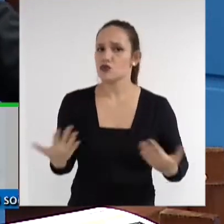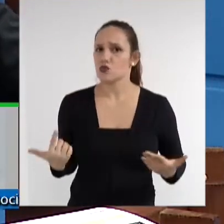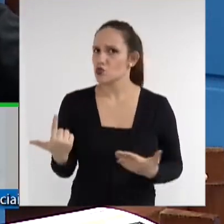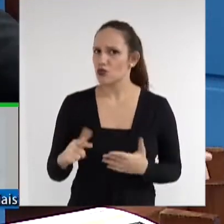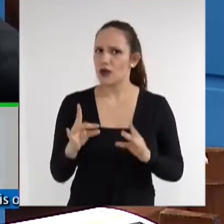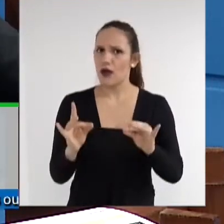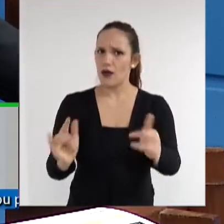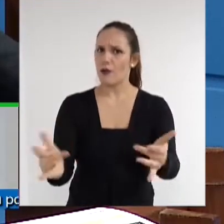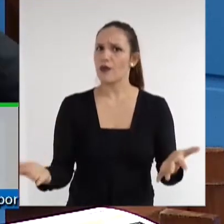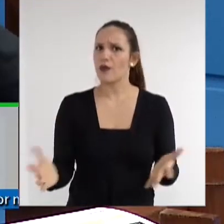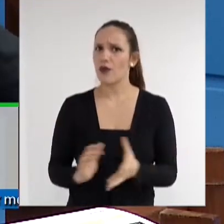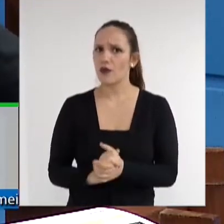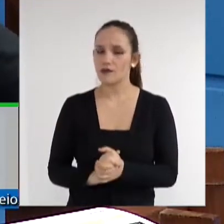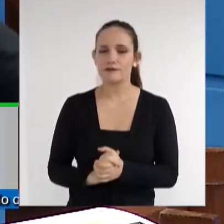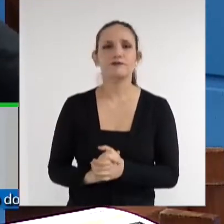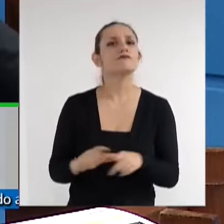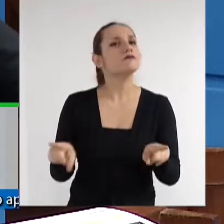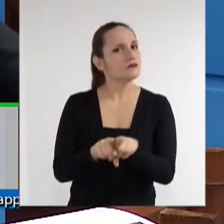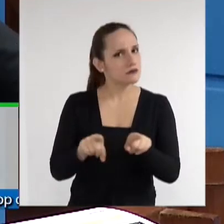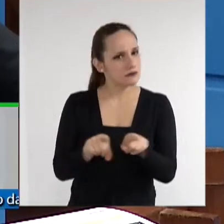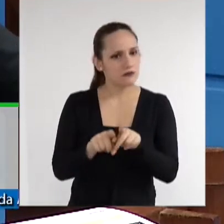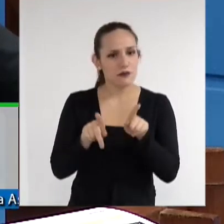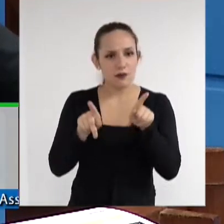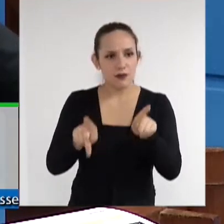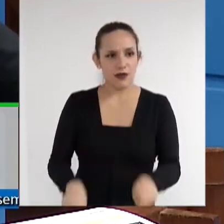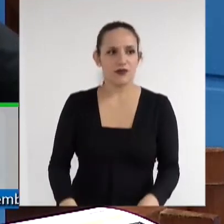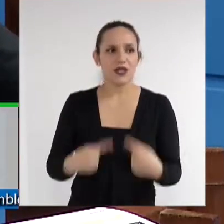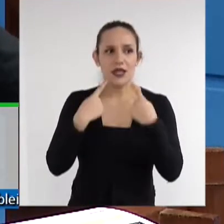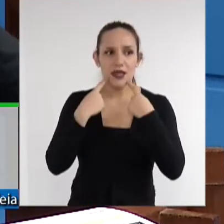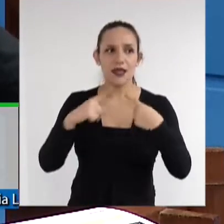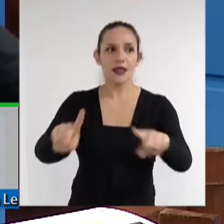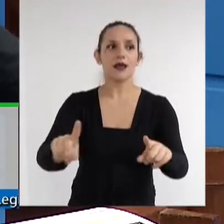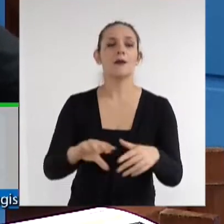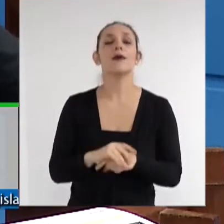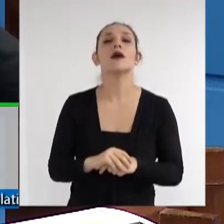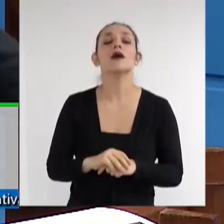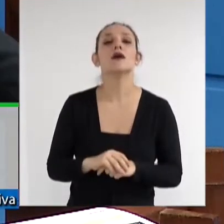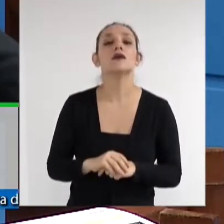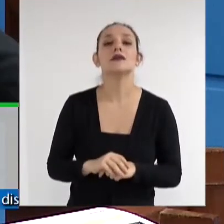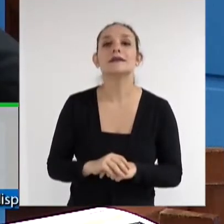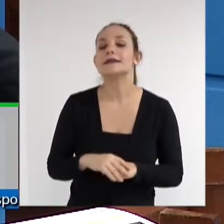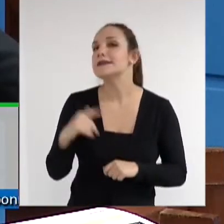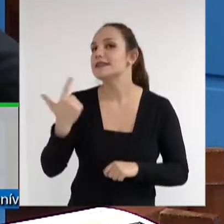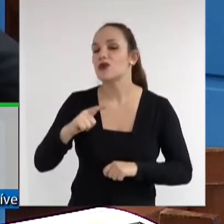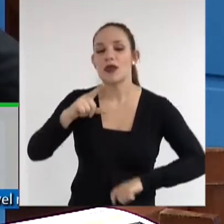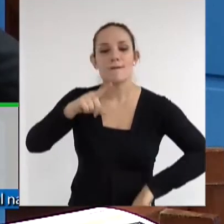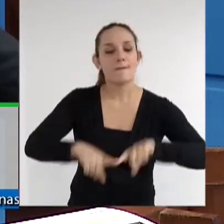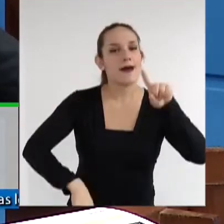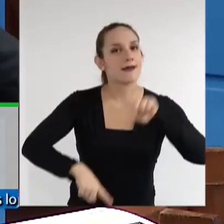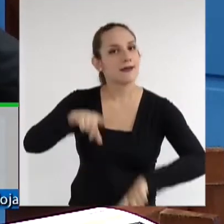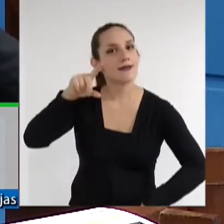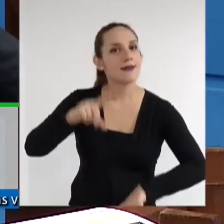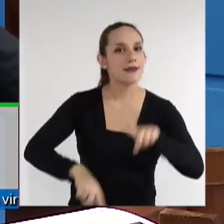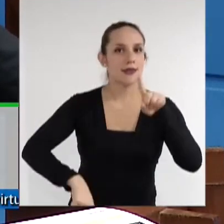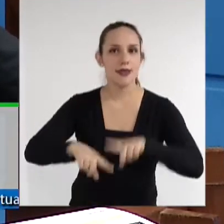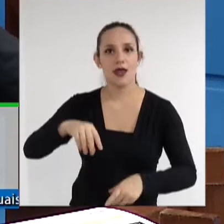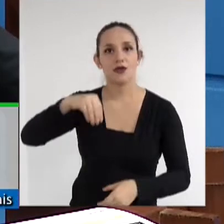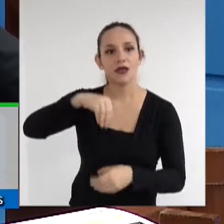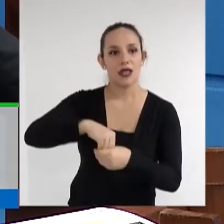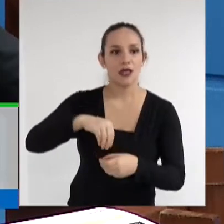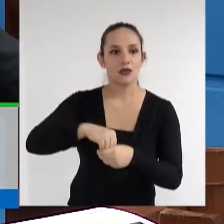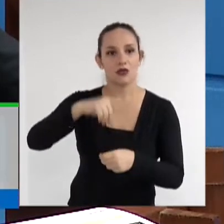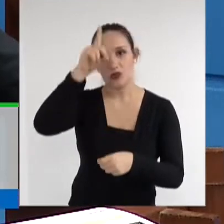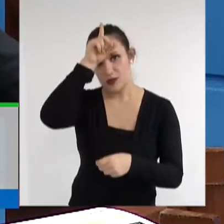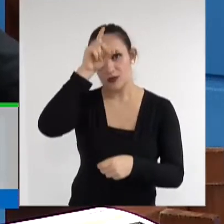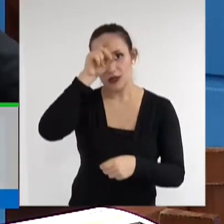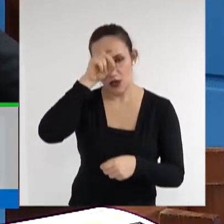A população reclama da falta de equipamentos. No interior do